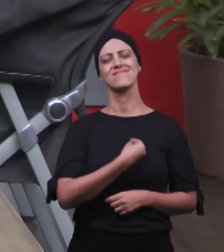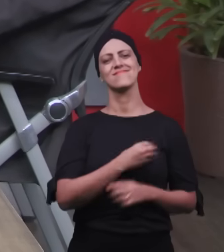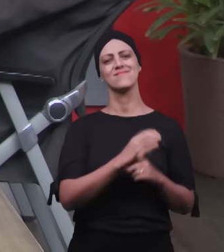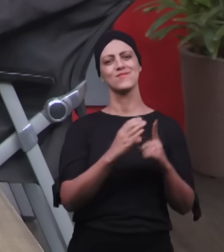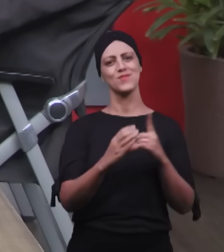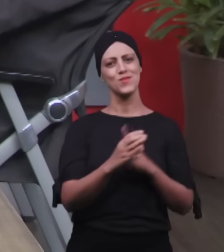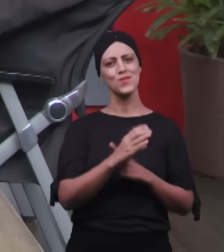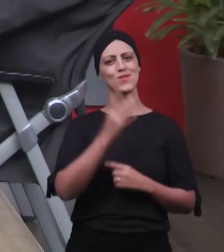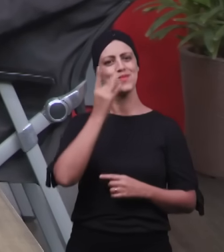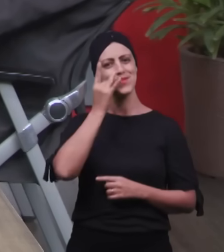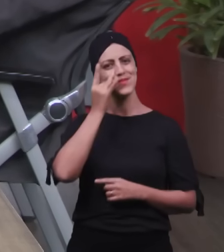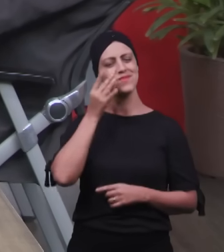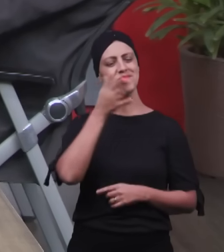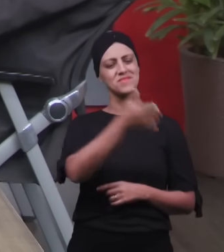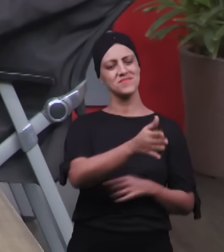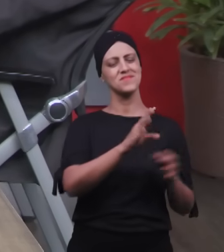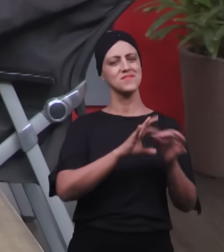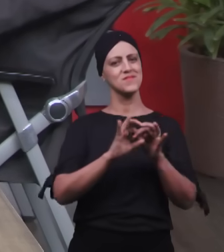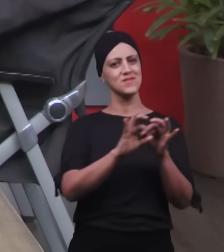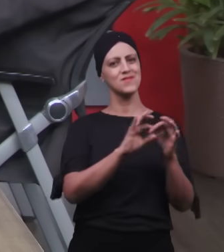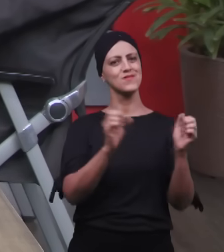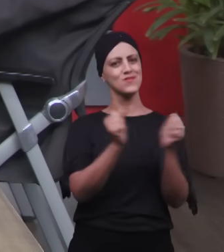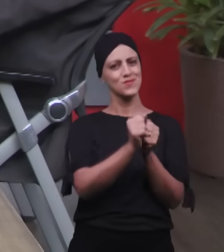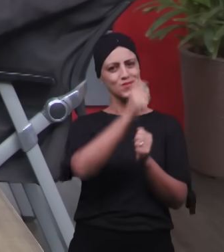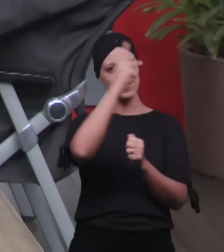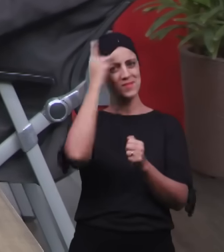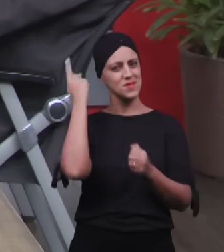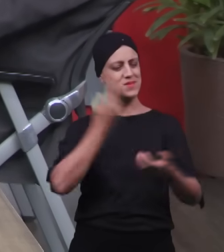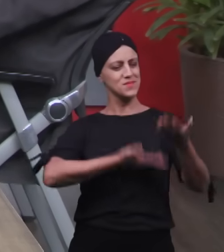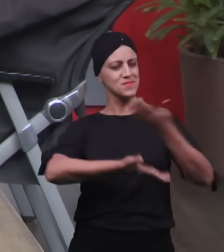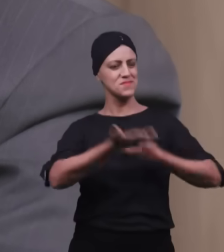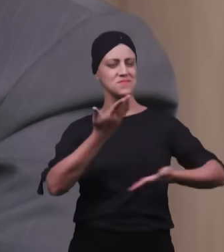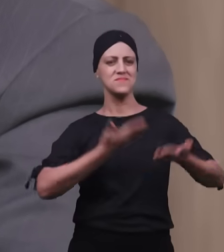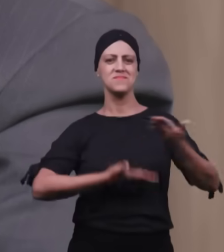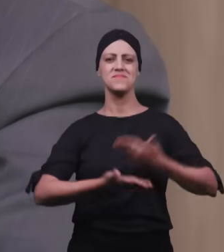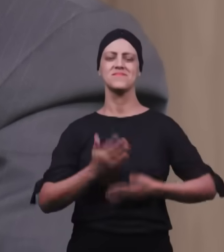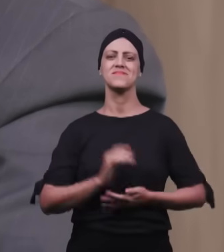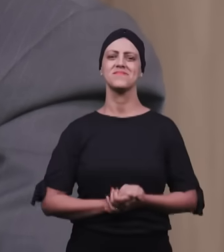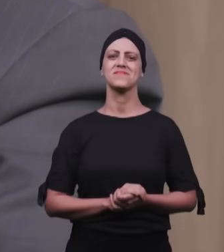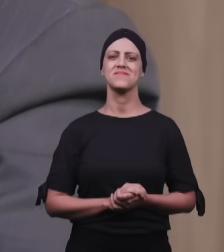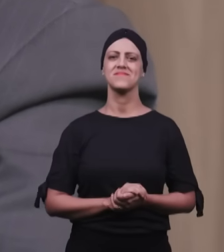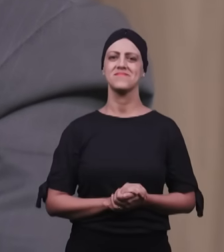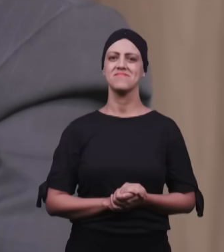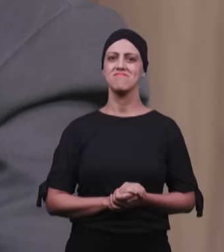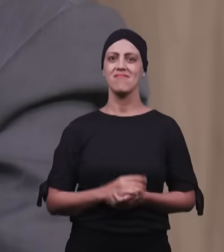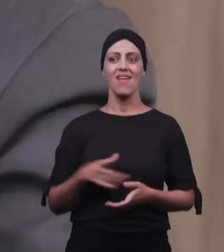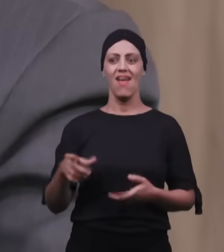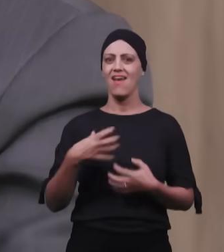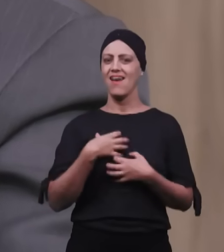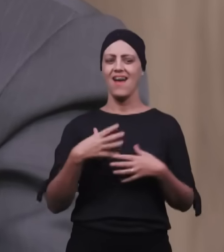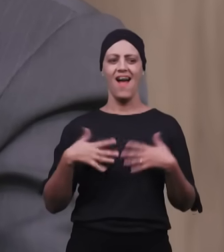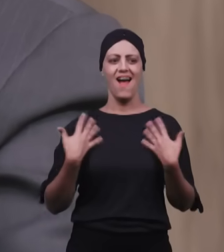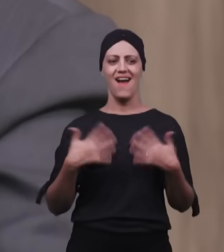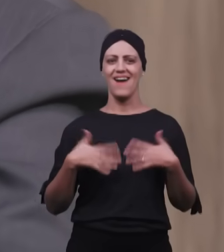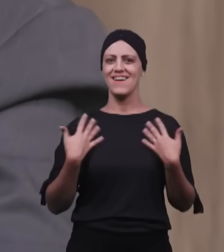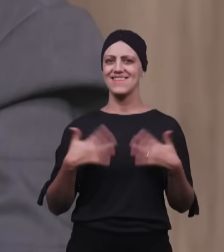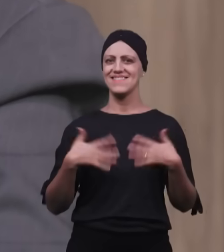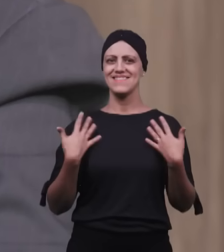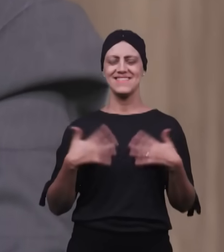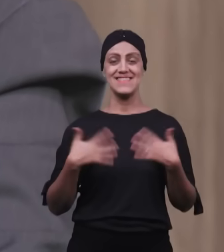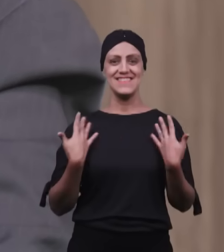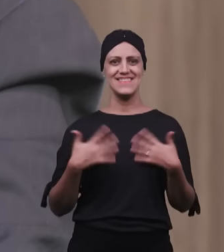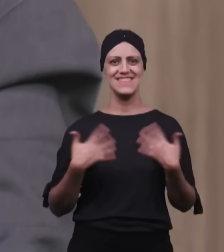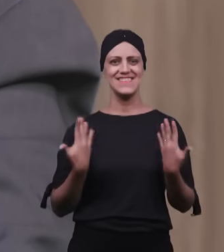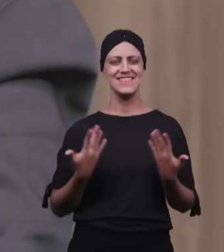a igreja né está em como eu com o corpo está congregando né com os irmãos e alegria foi tanta né